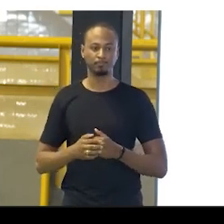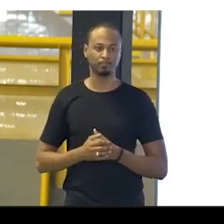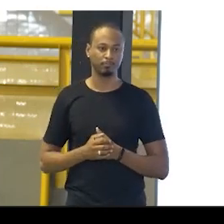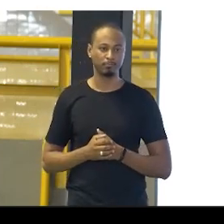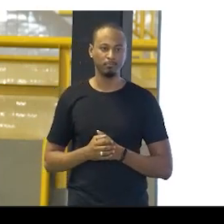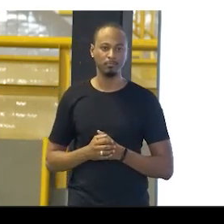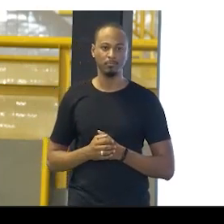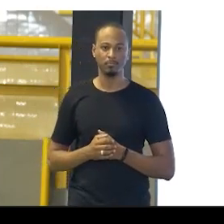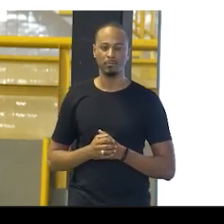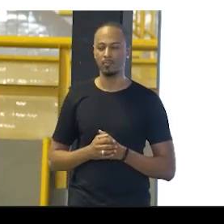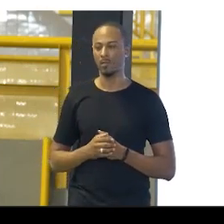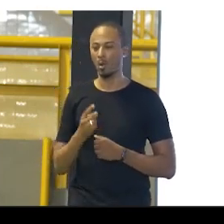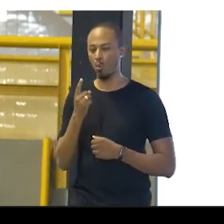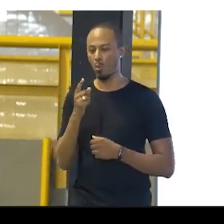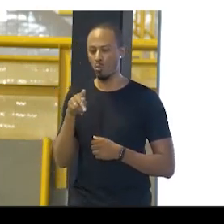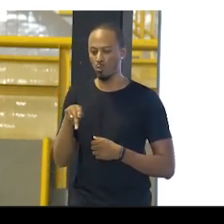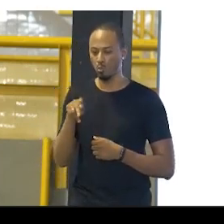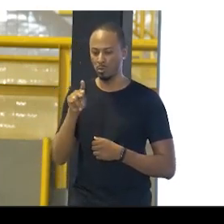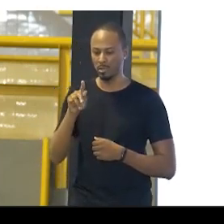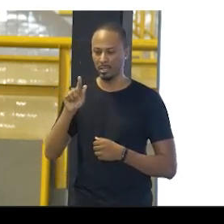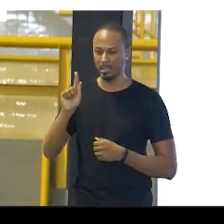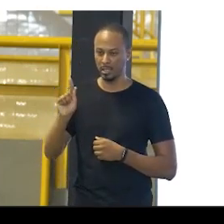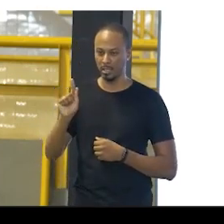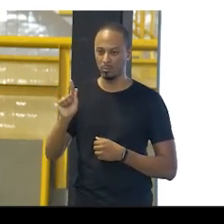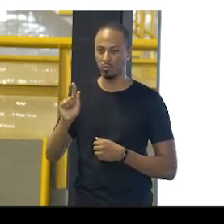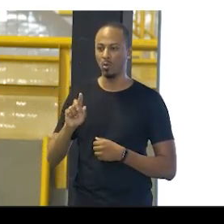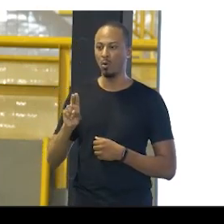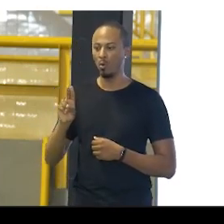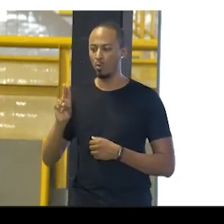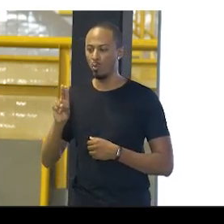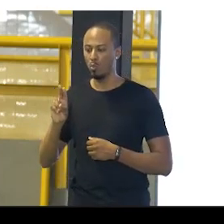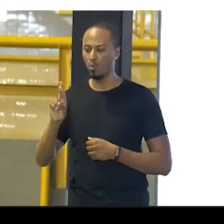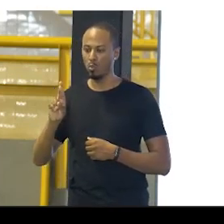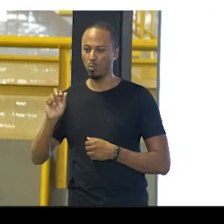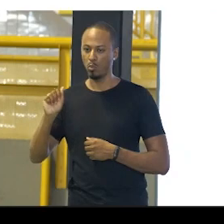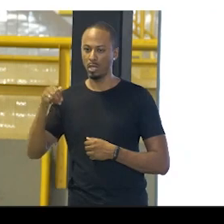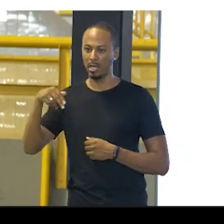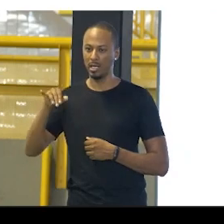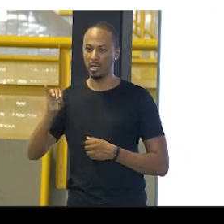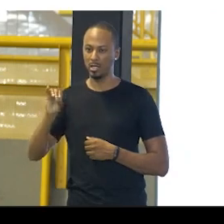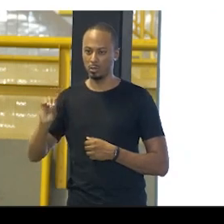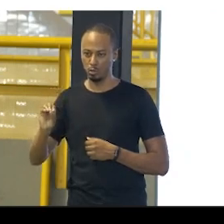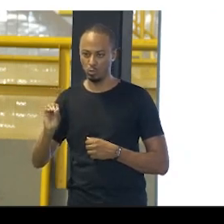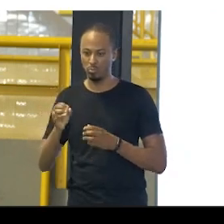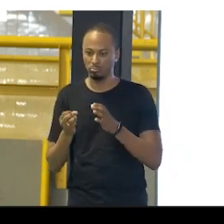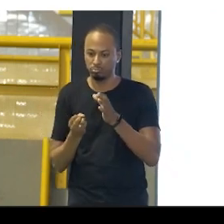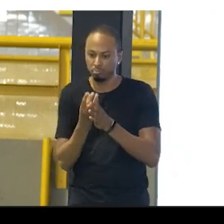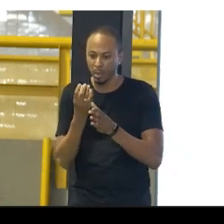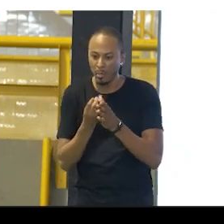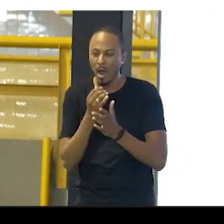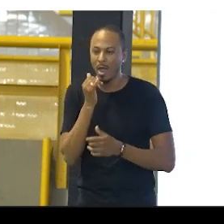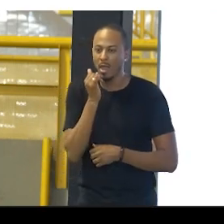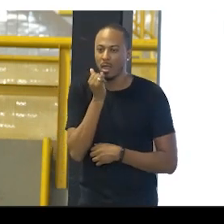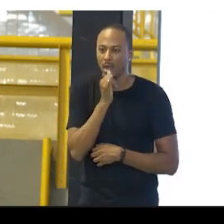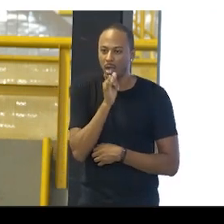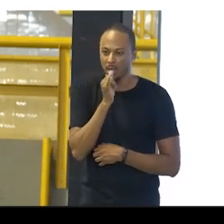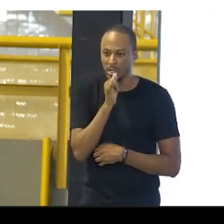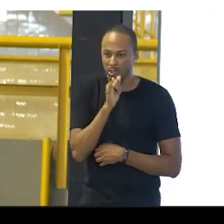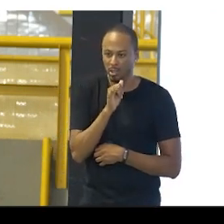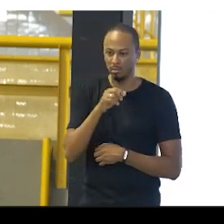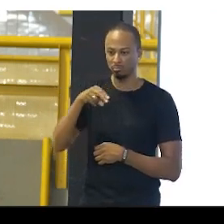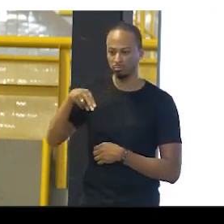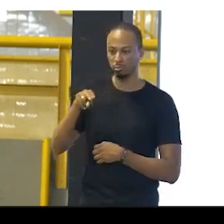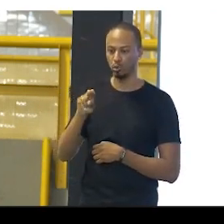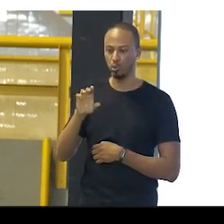1 quilo de urânio, que é a matéria-prima, né, para a produção de energia nuclear, ele equivale a 10 toneladas